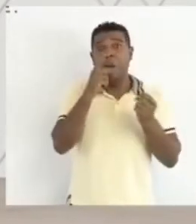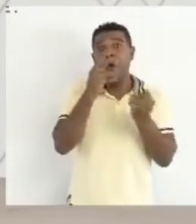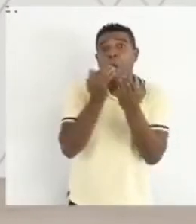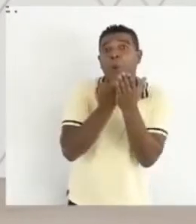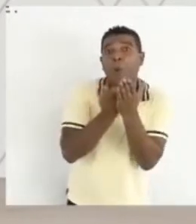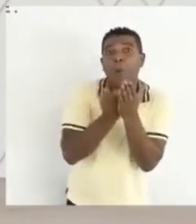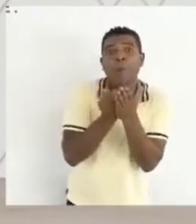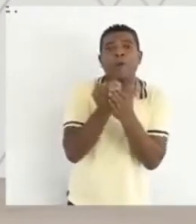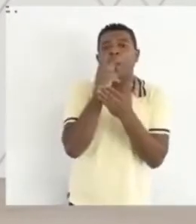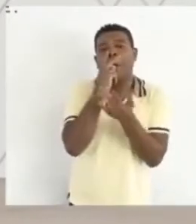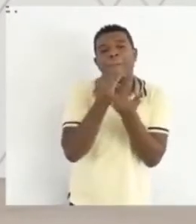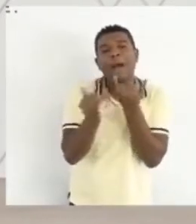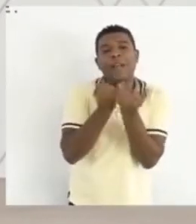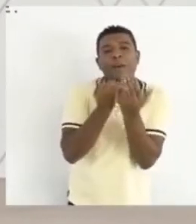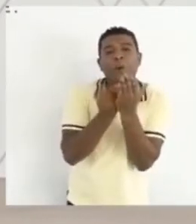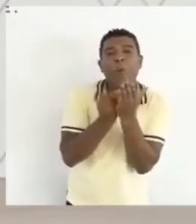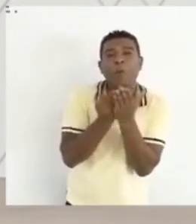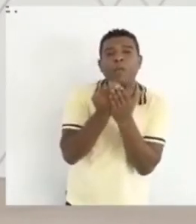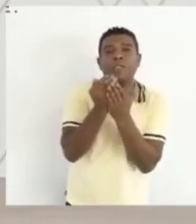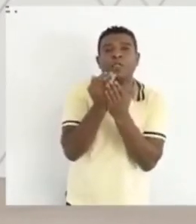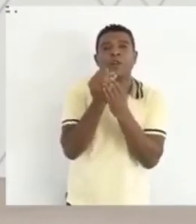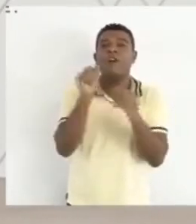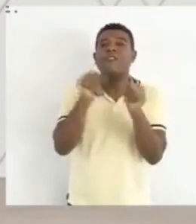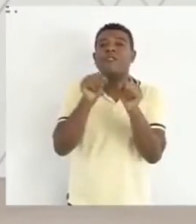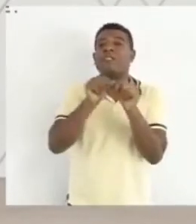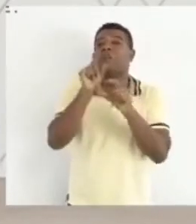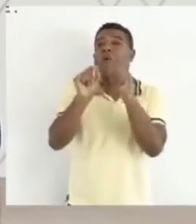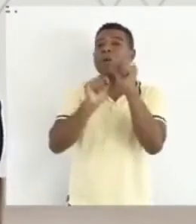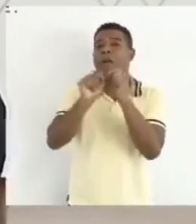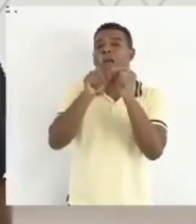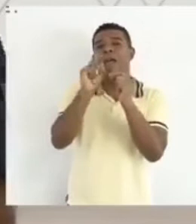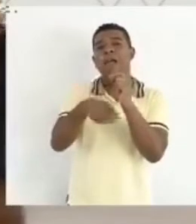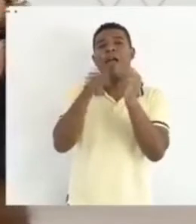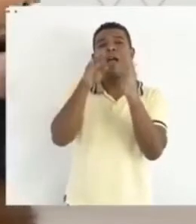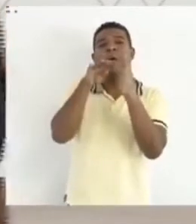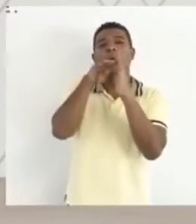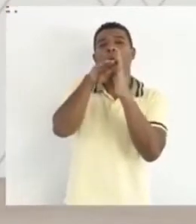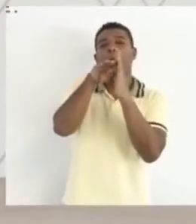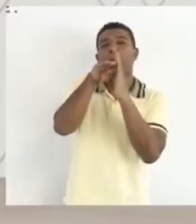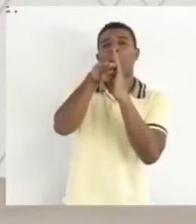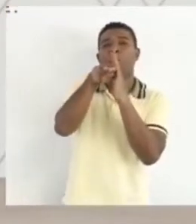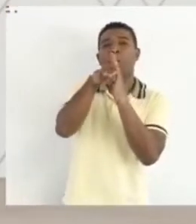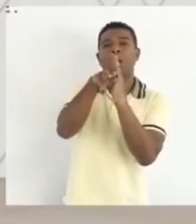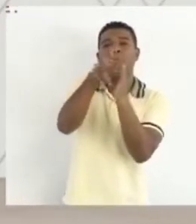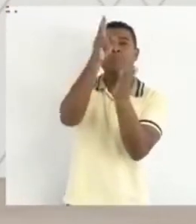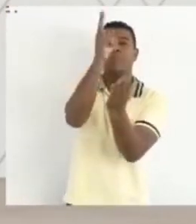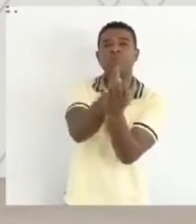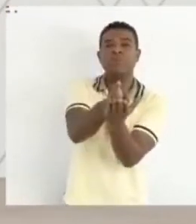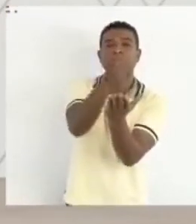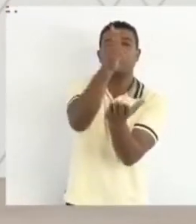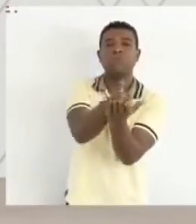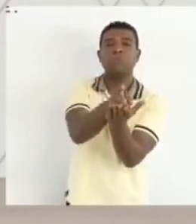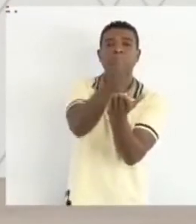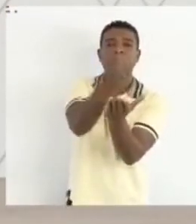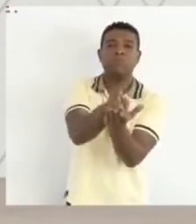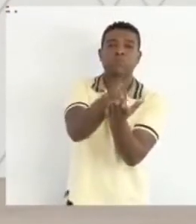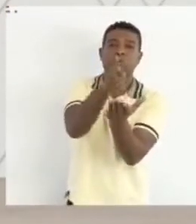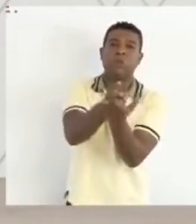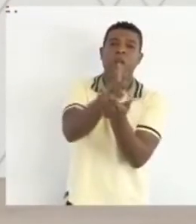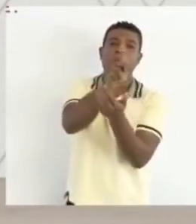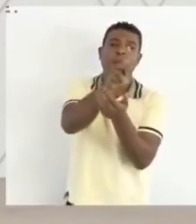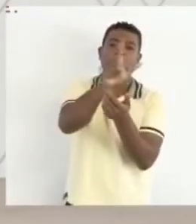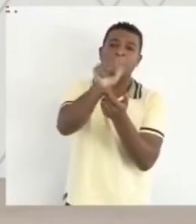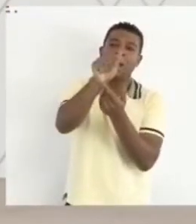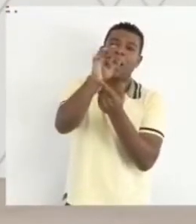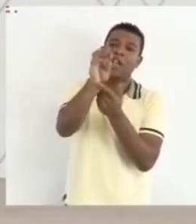nos marca o que a gente chamou de platô, que seria ficar com o mesmo número ou número aproximado por um tempo. Mas não me parece